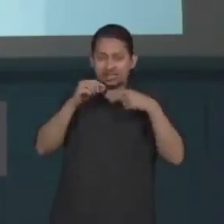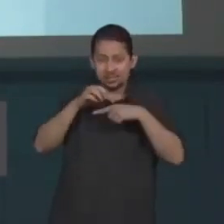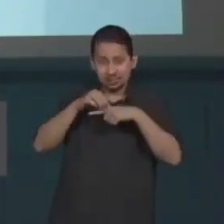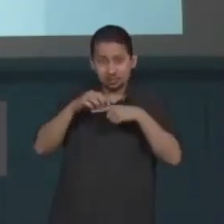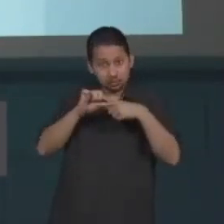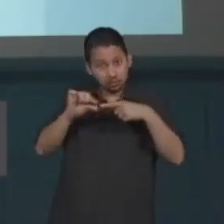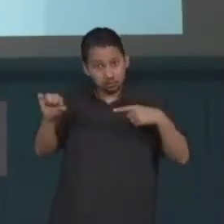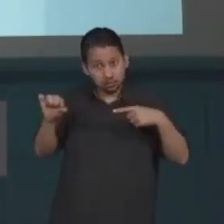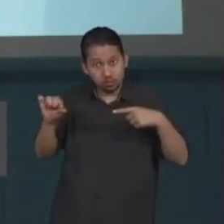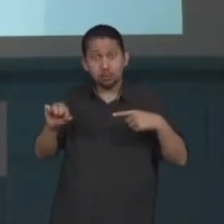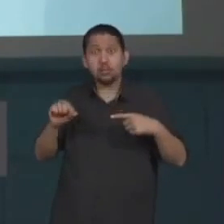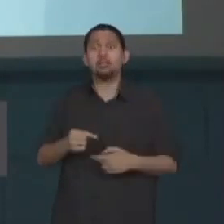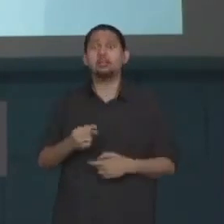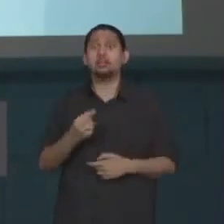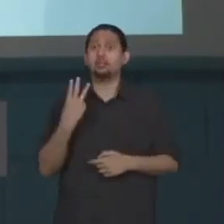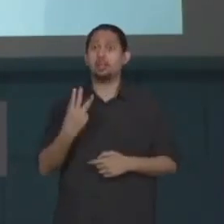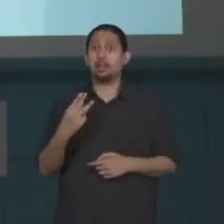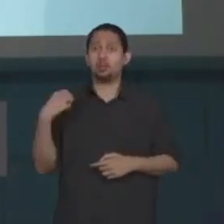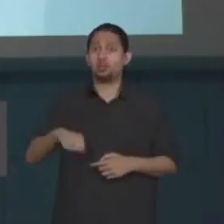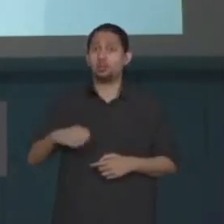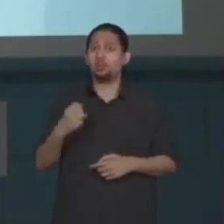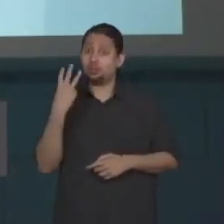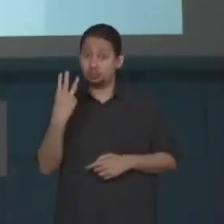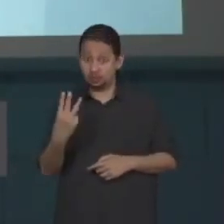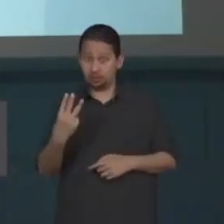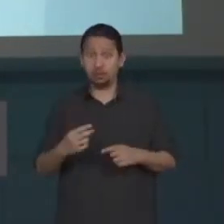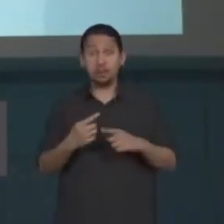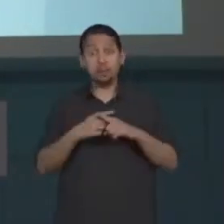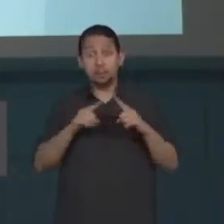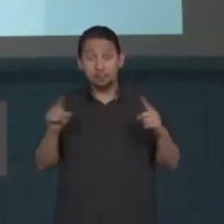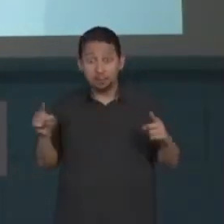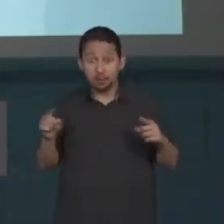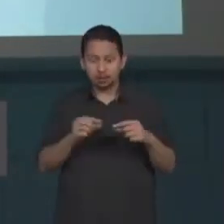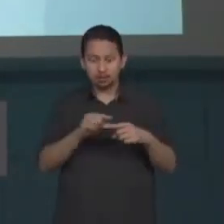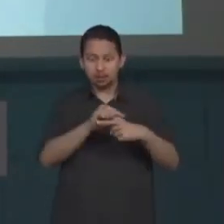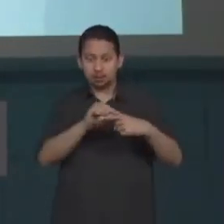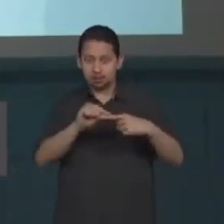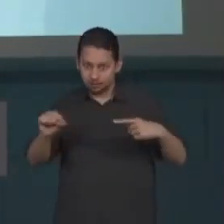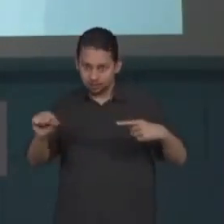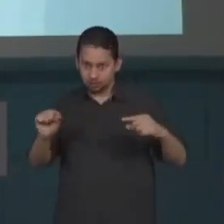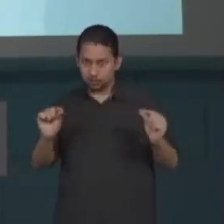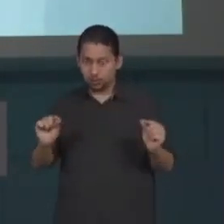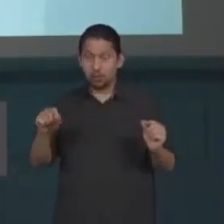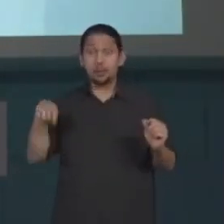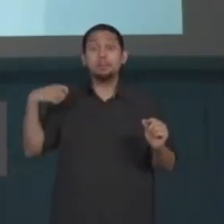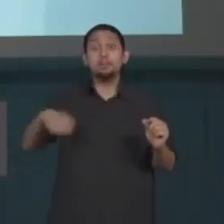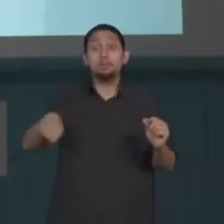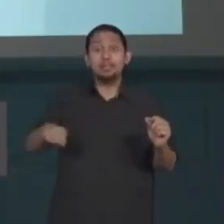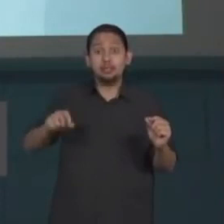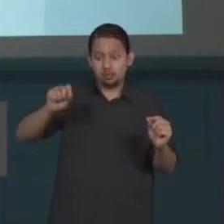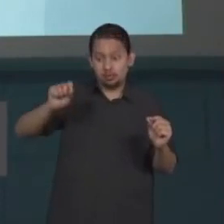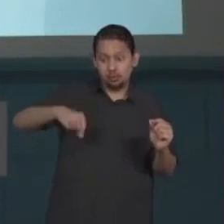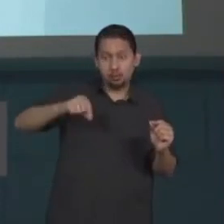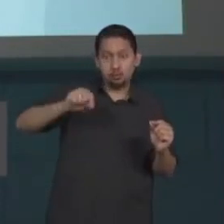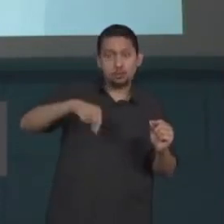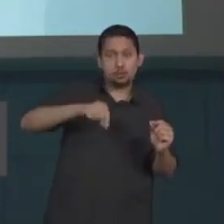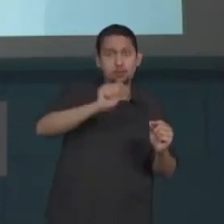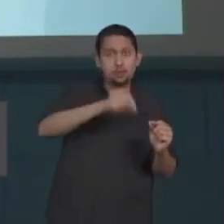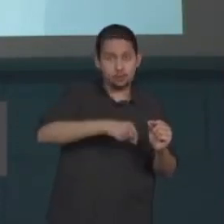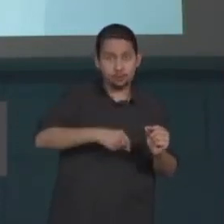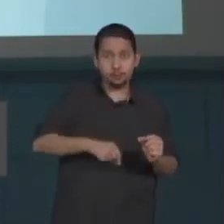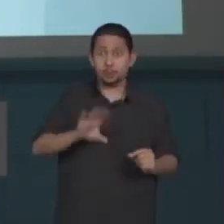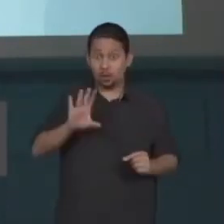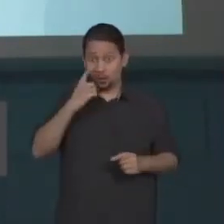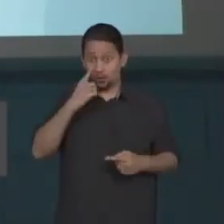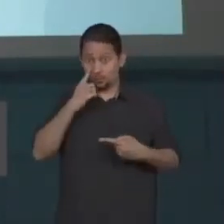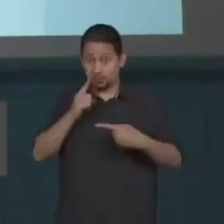marcações aqui, ó, a gente vai precisar nos palitos, vamos precisar fazer essas 3 marcações ali. Onde que a gente vai marcar no palito? Primeiro, a